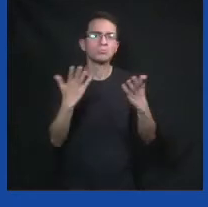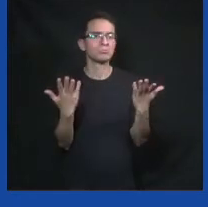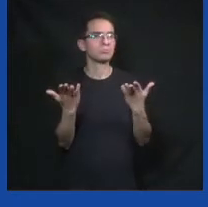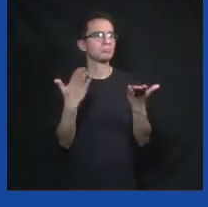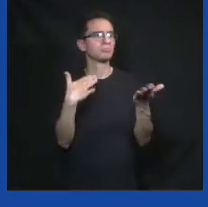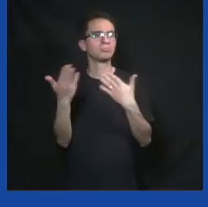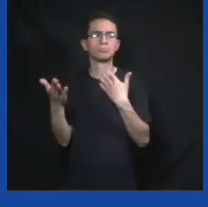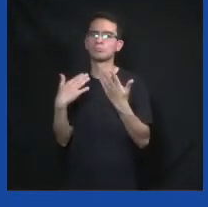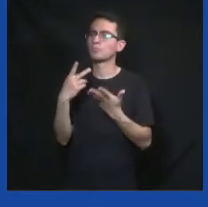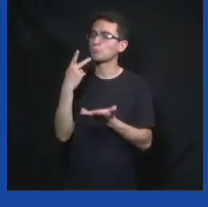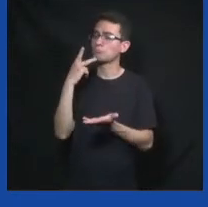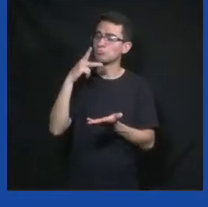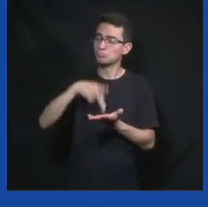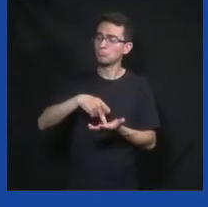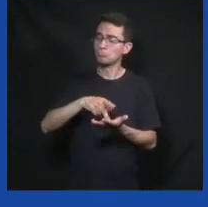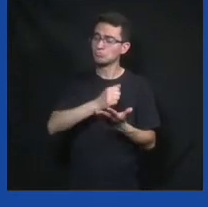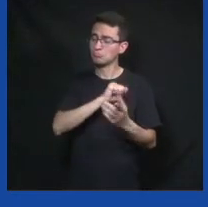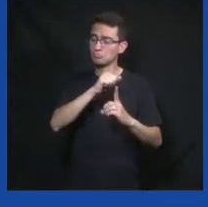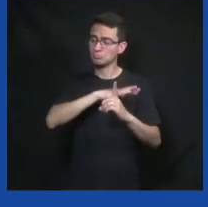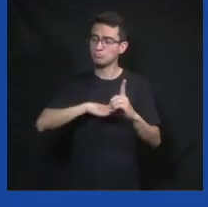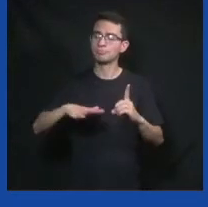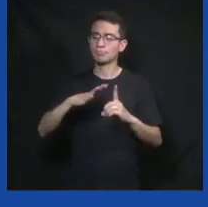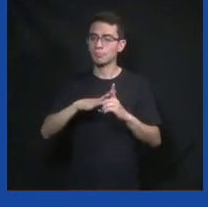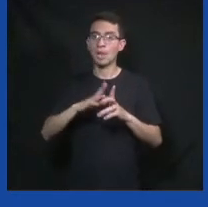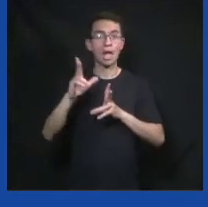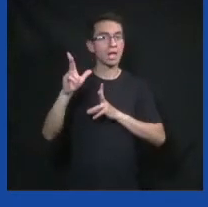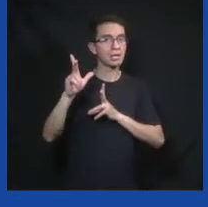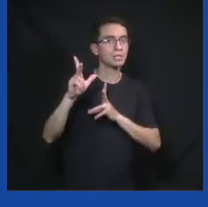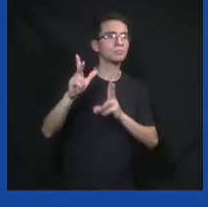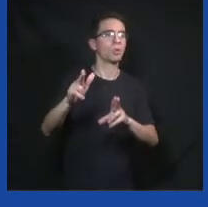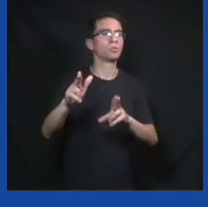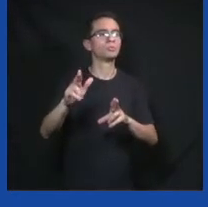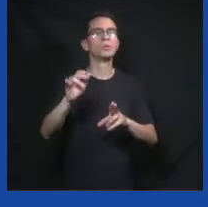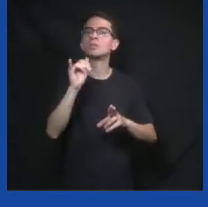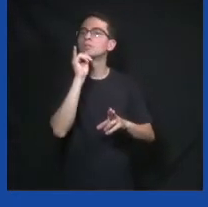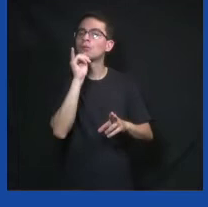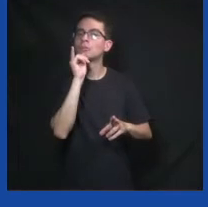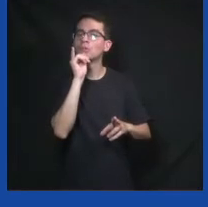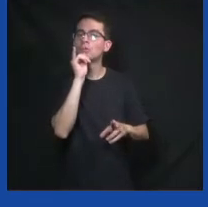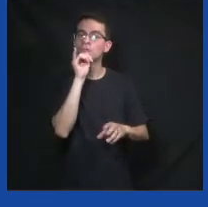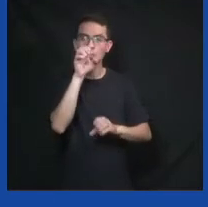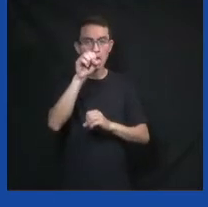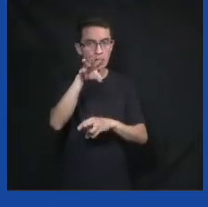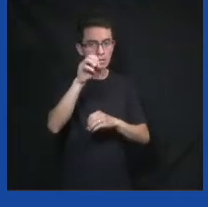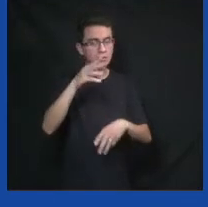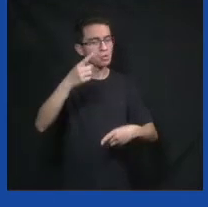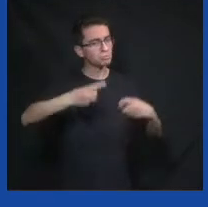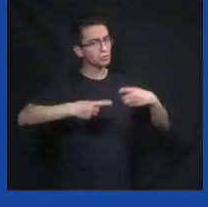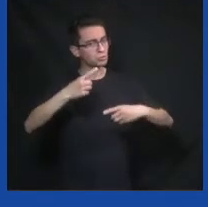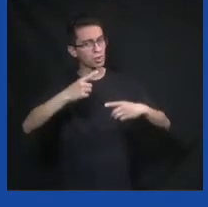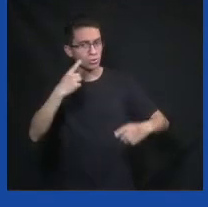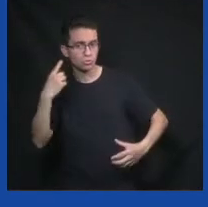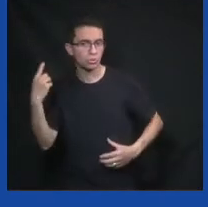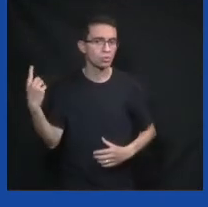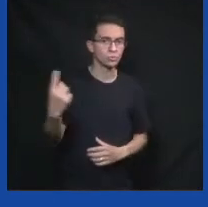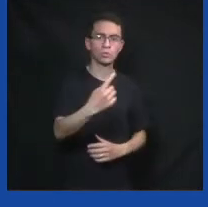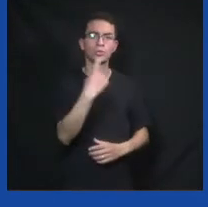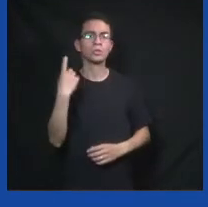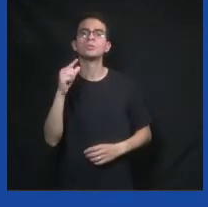social. Então, eu acredito que, do mesmo modo que a gente fala em educação política, a gente tem que falar em educação para as